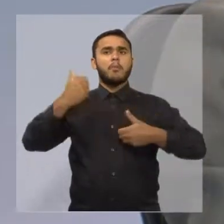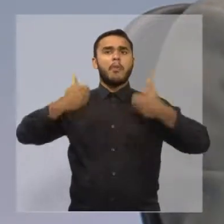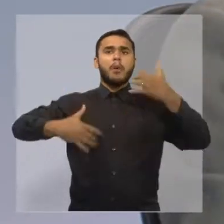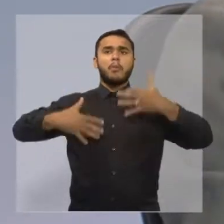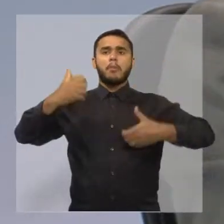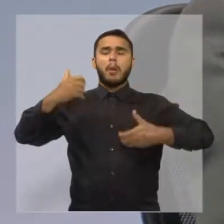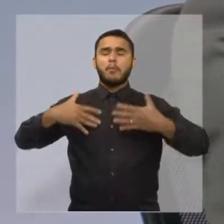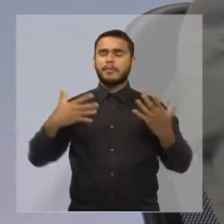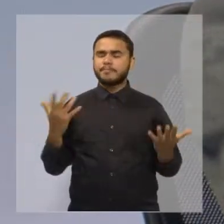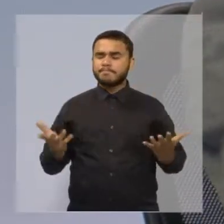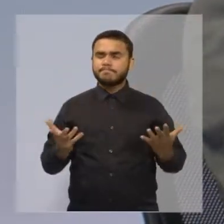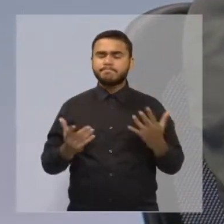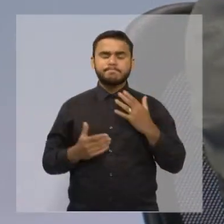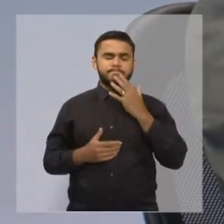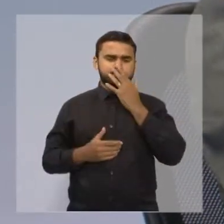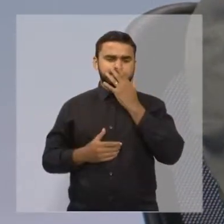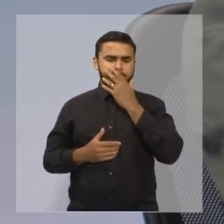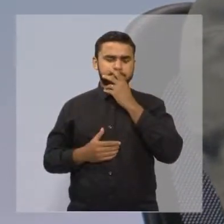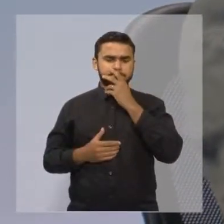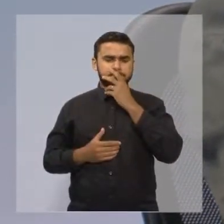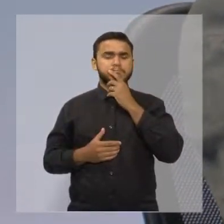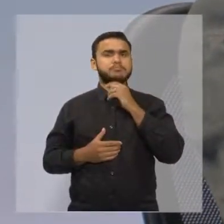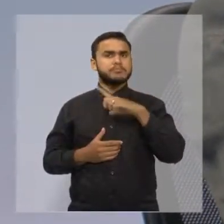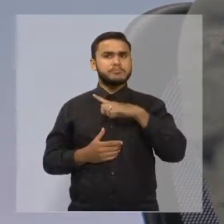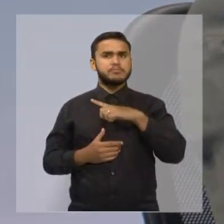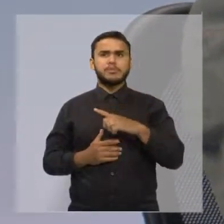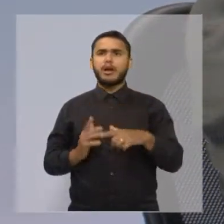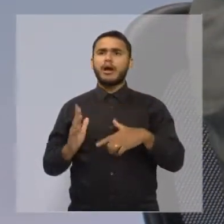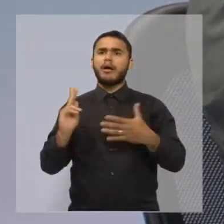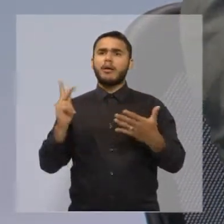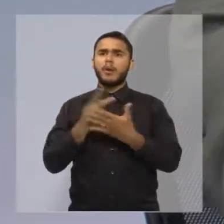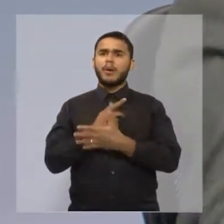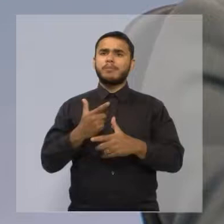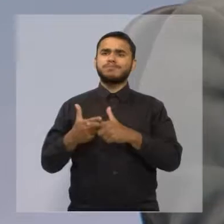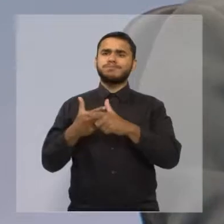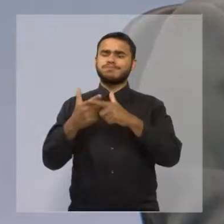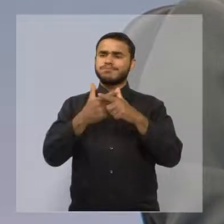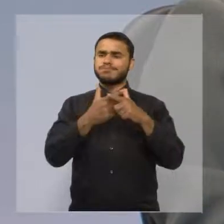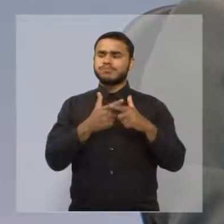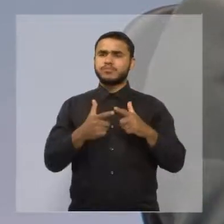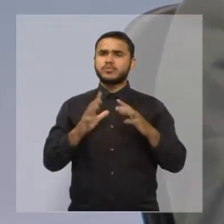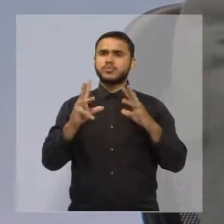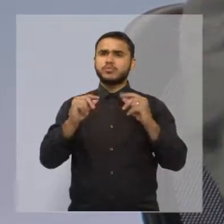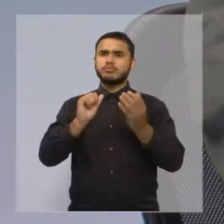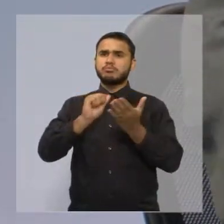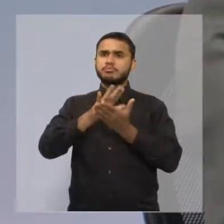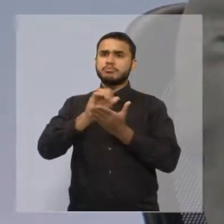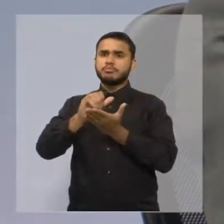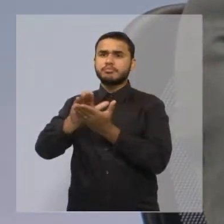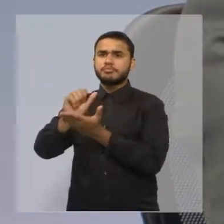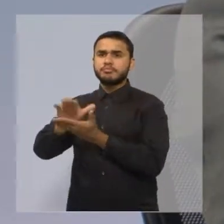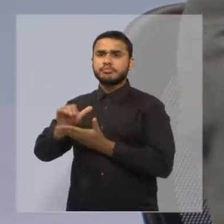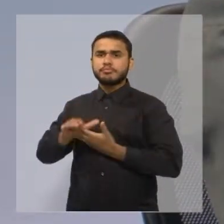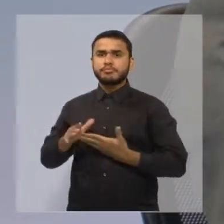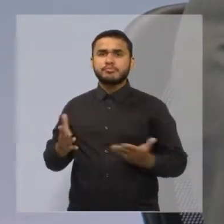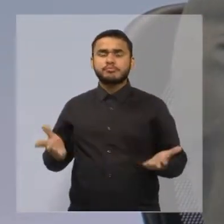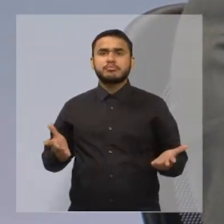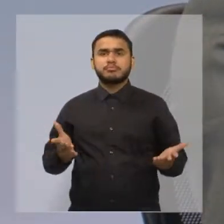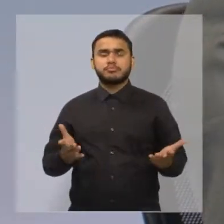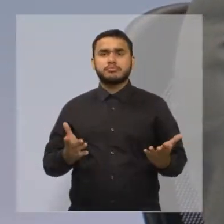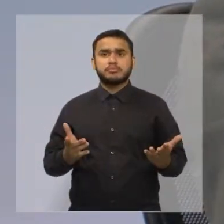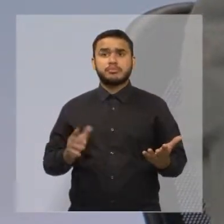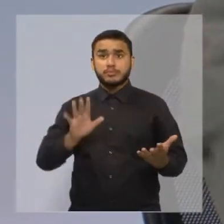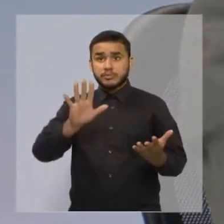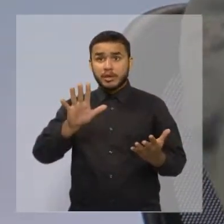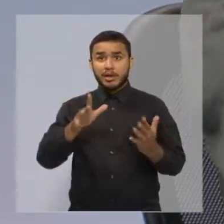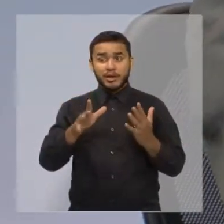desaparelhamento ou do funcionamento das instituições. Isso aconteceu né, com pessoas que assumiram cargos